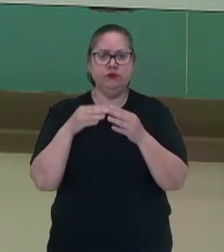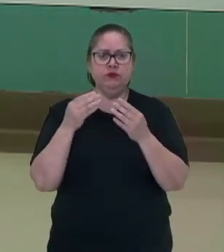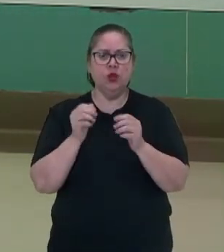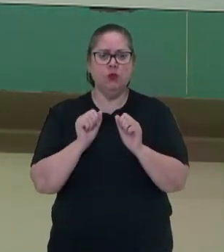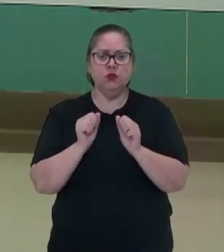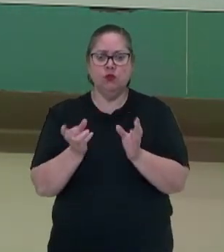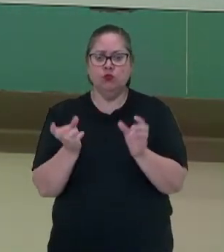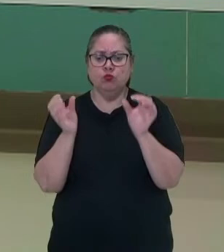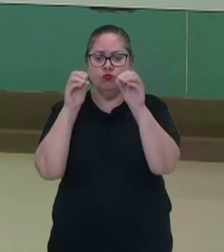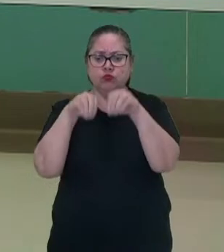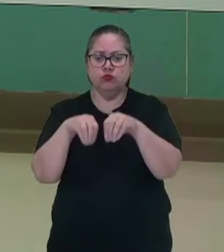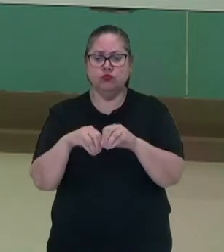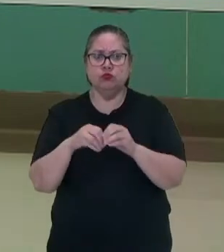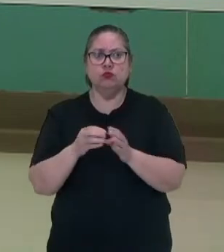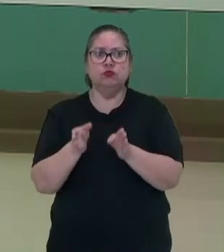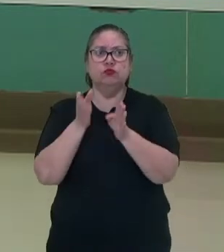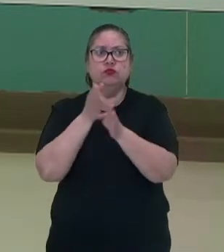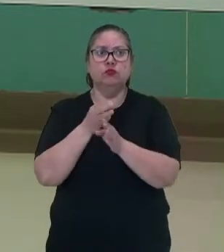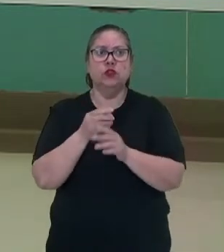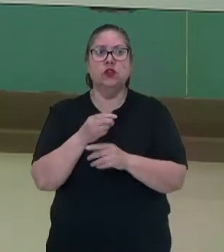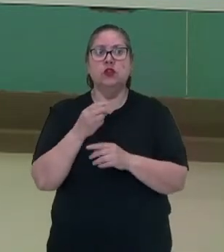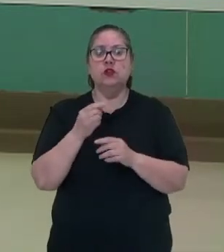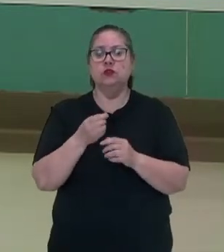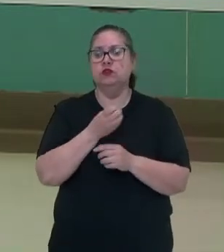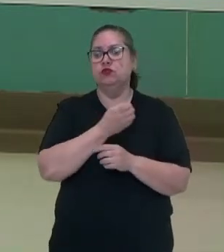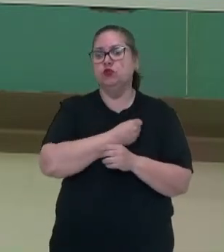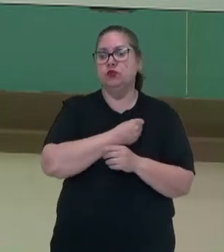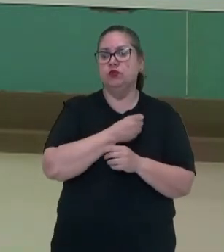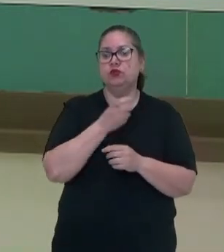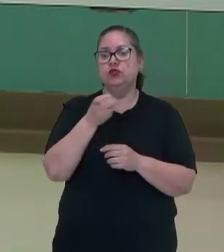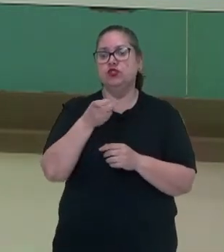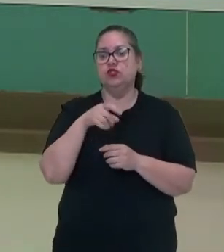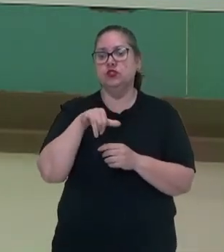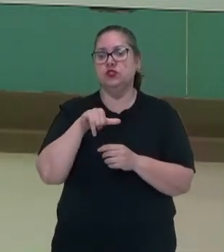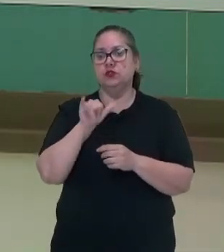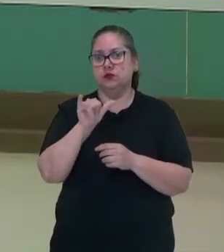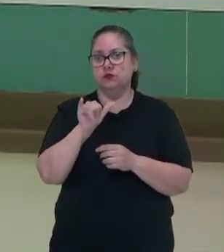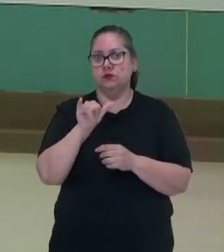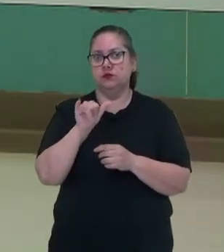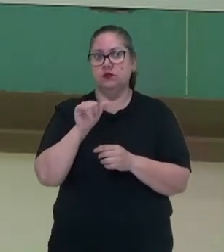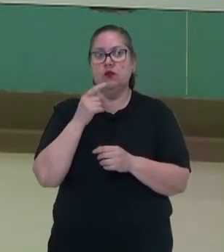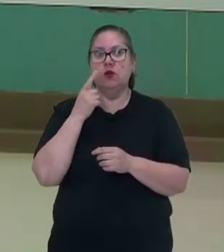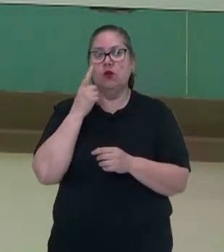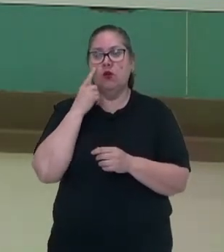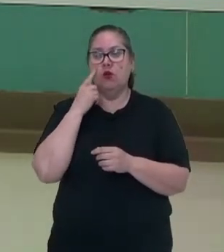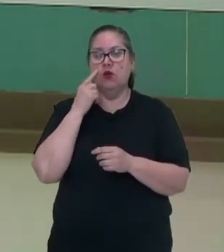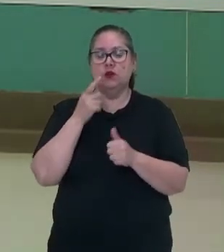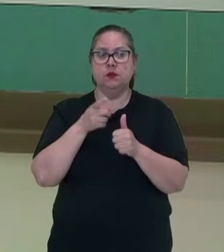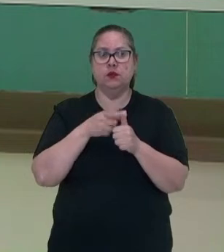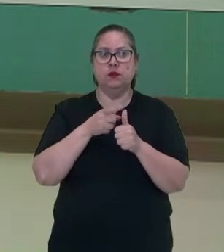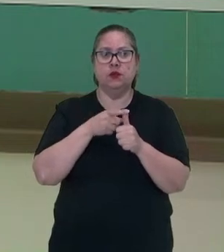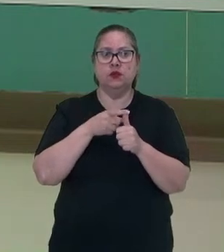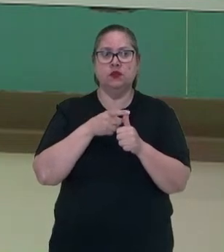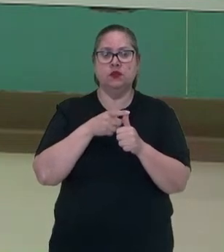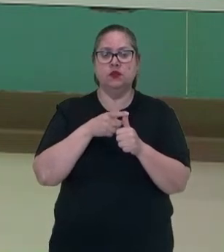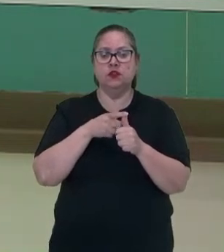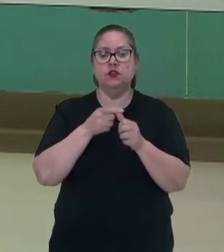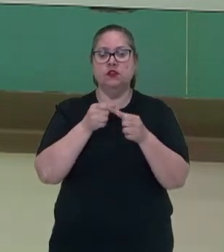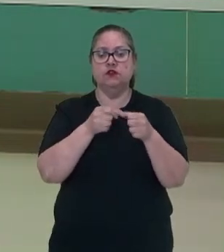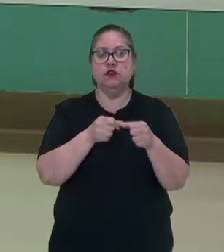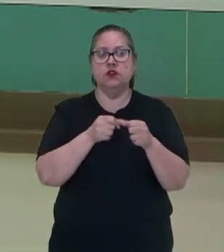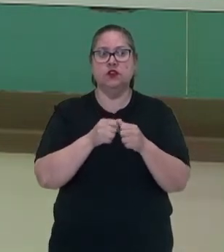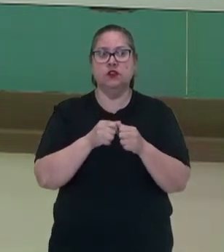posso colocar todo mundo na frente em evidência, ó, tanto o número, quanto x, quanto y. Na primeira parcela, o que